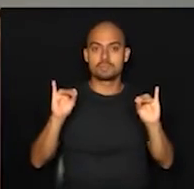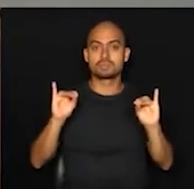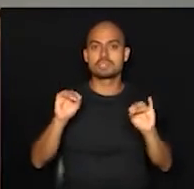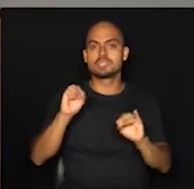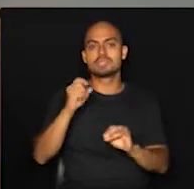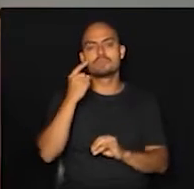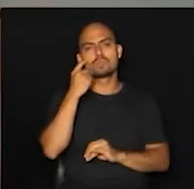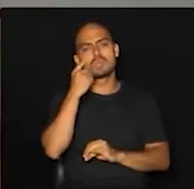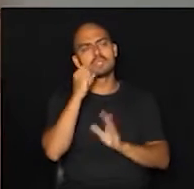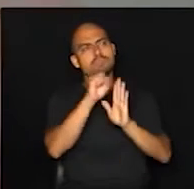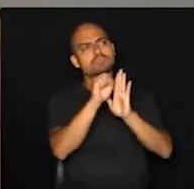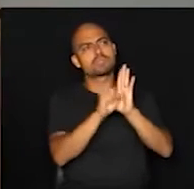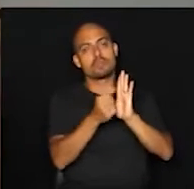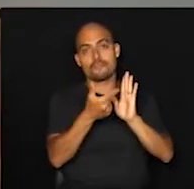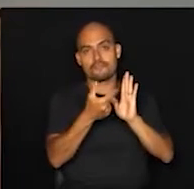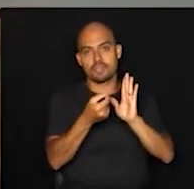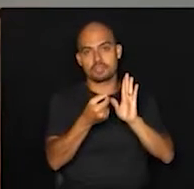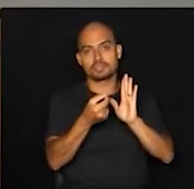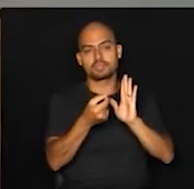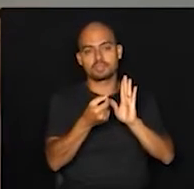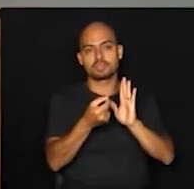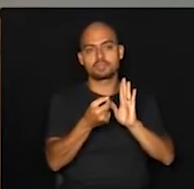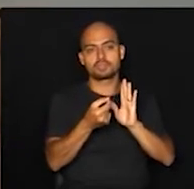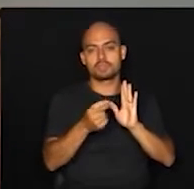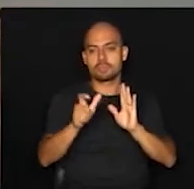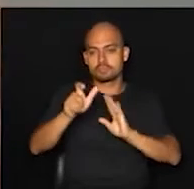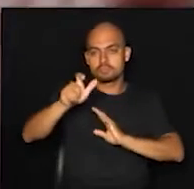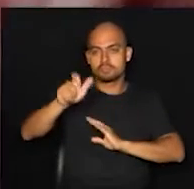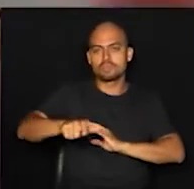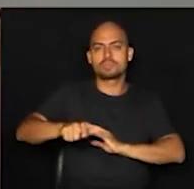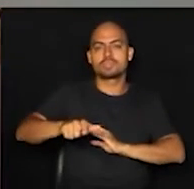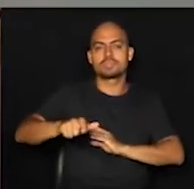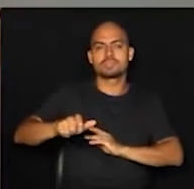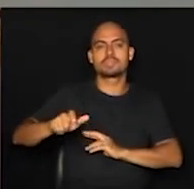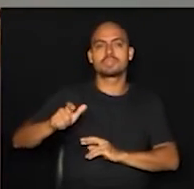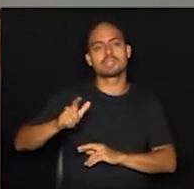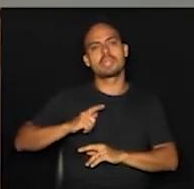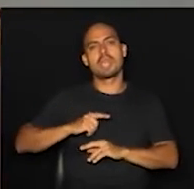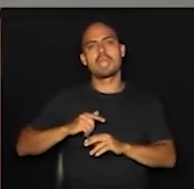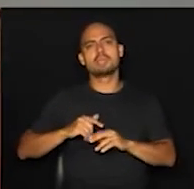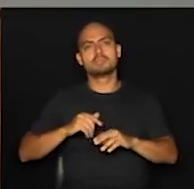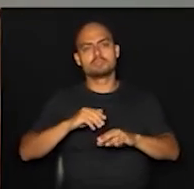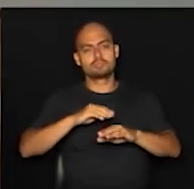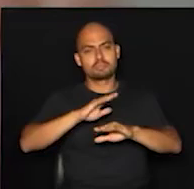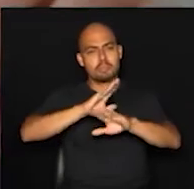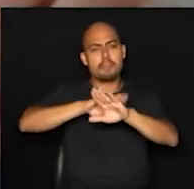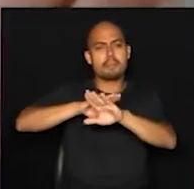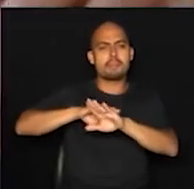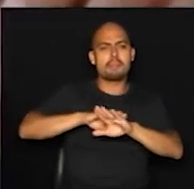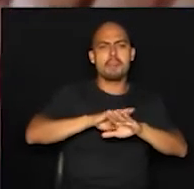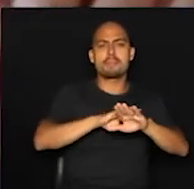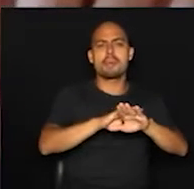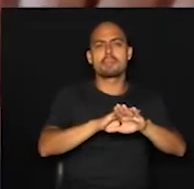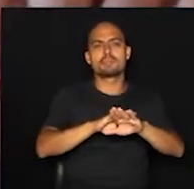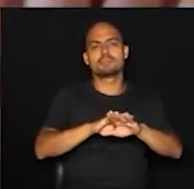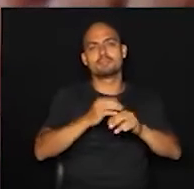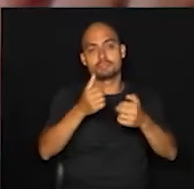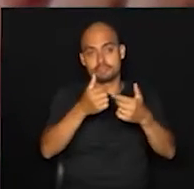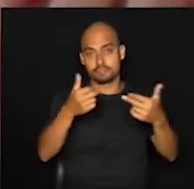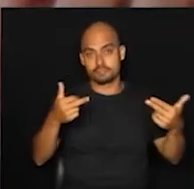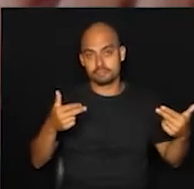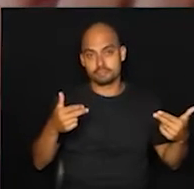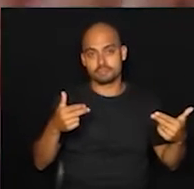no século XX, uma personagem que teria um pouco, assim, claro, guardadas muitas proporções e também